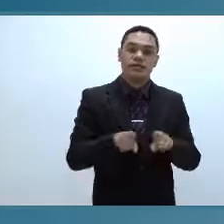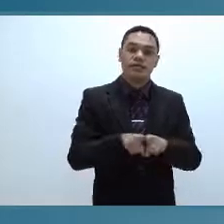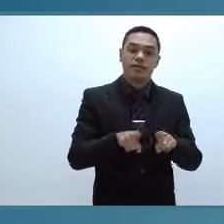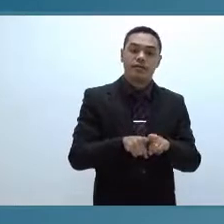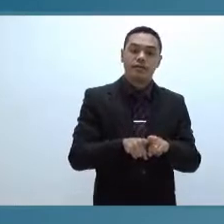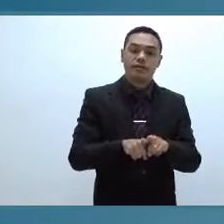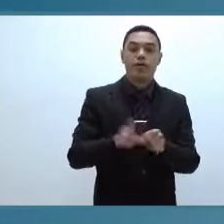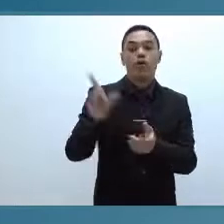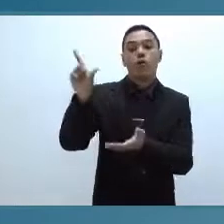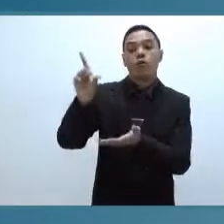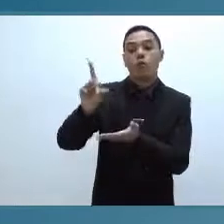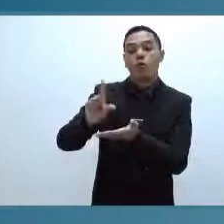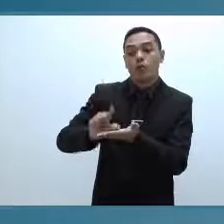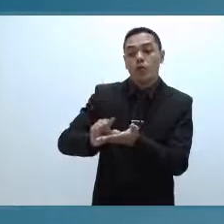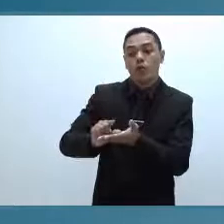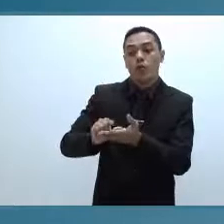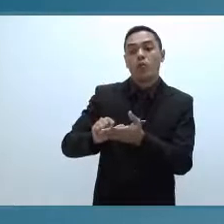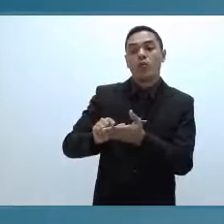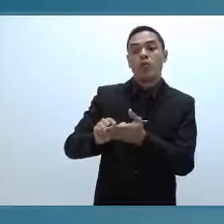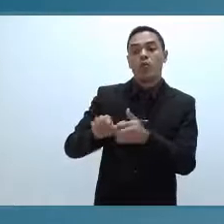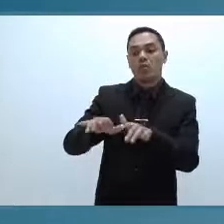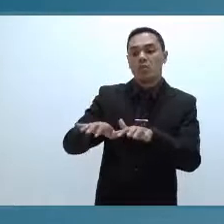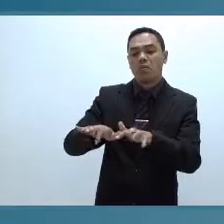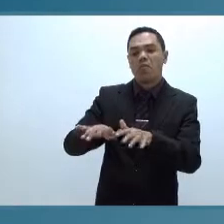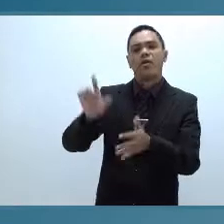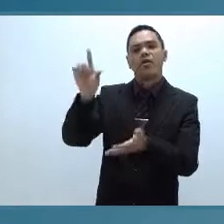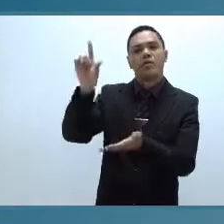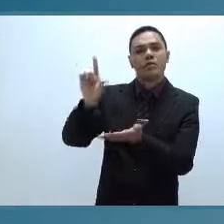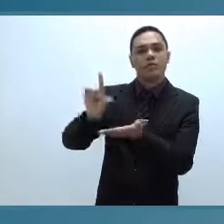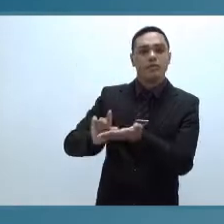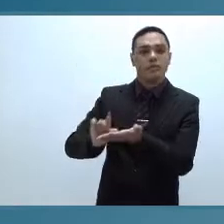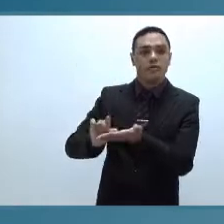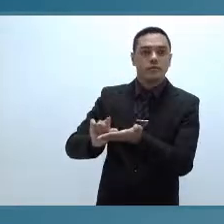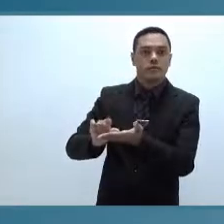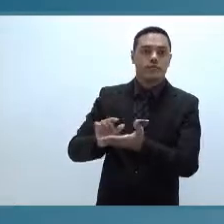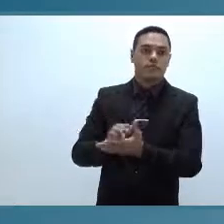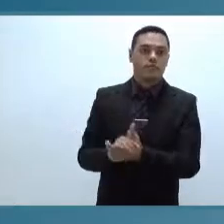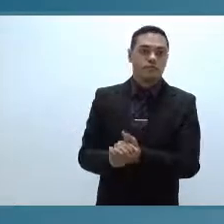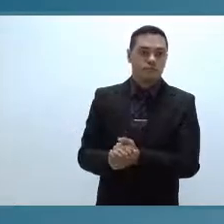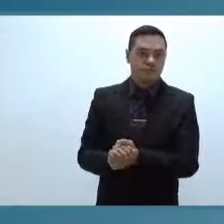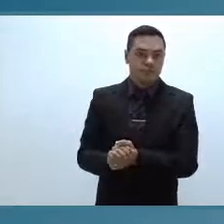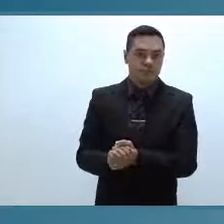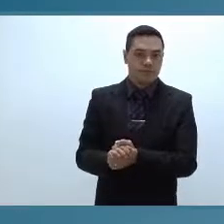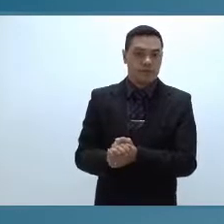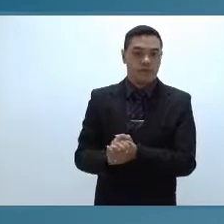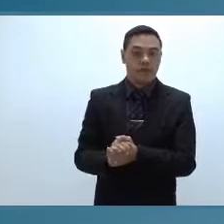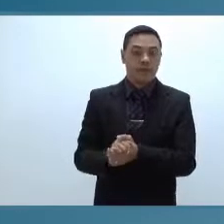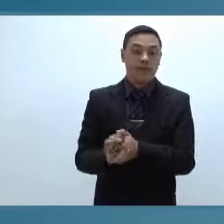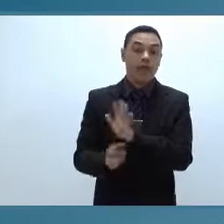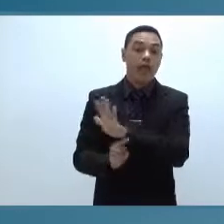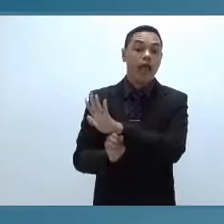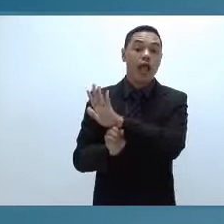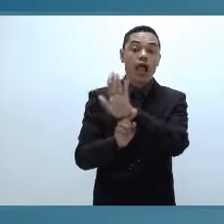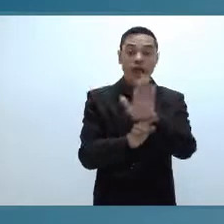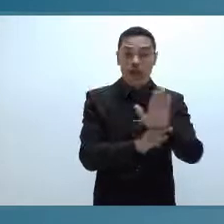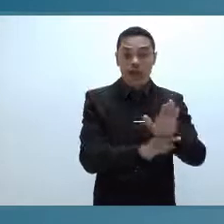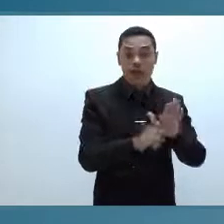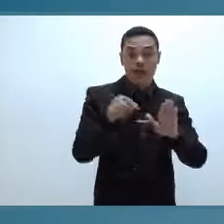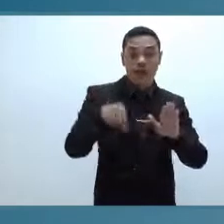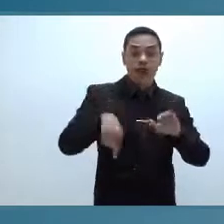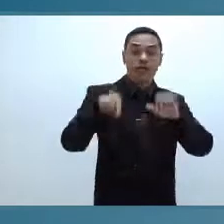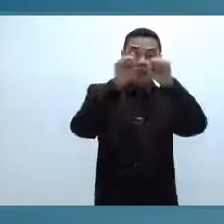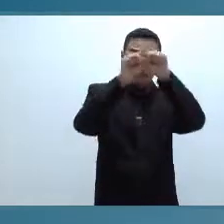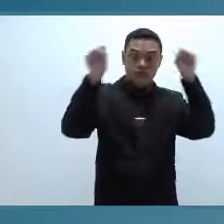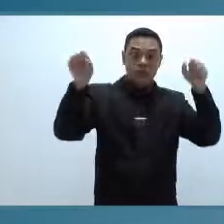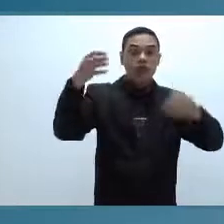e permite que o Tribunal de Justiça do Pará receba a integralidade do débito,